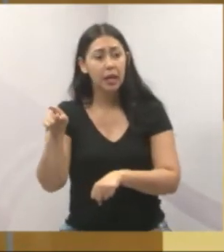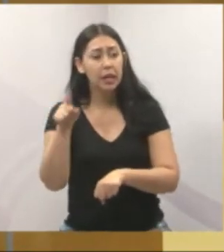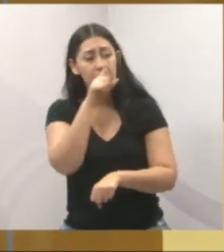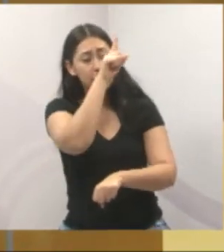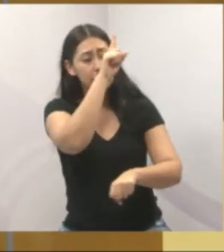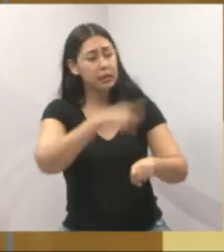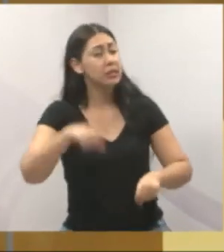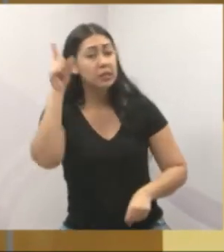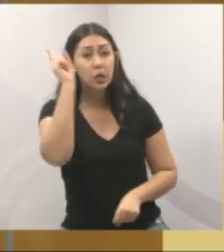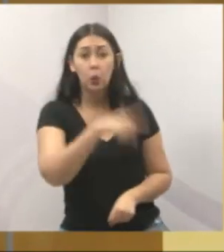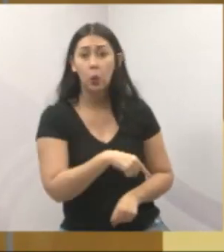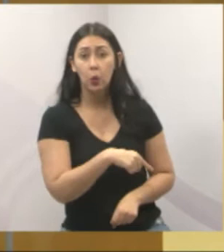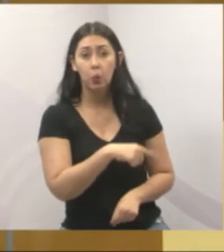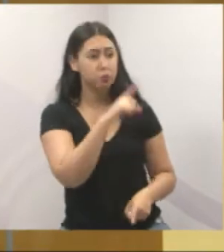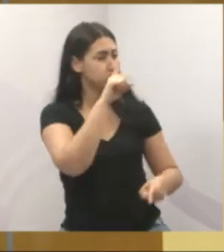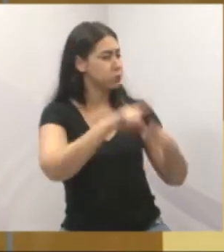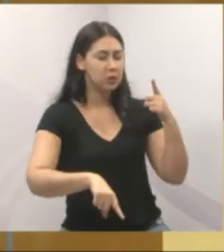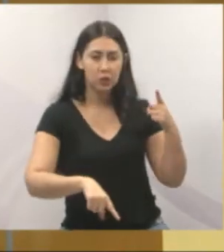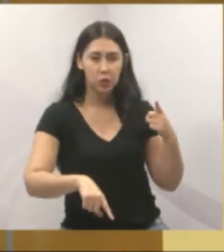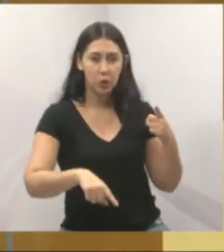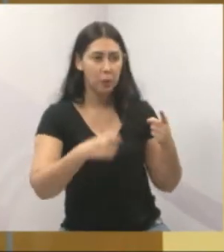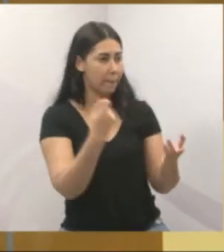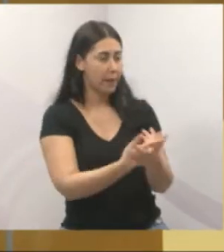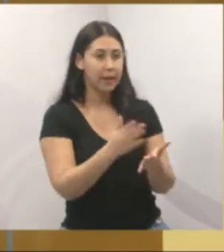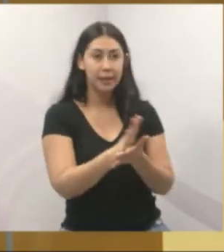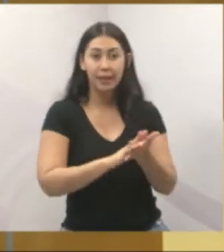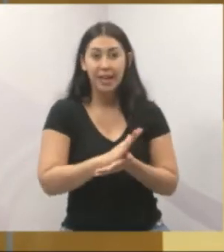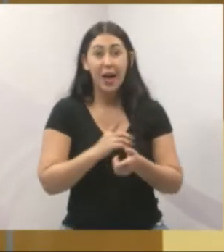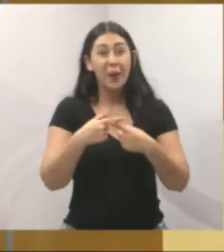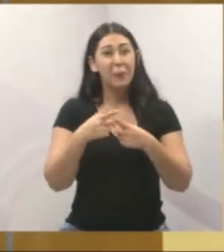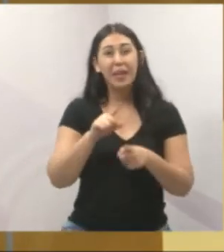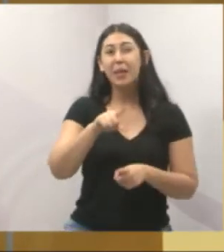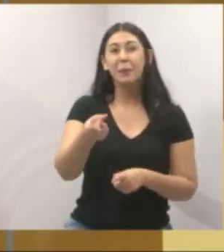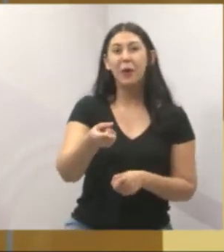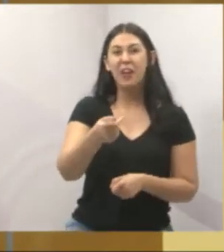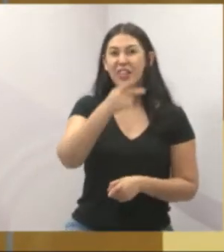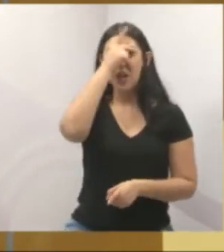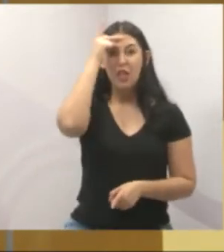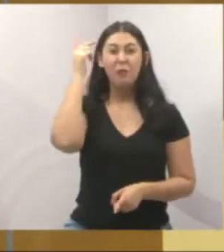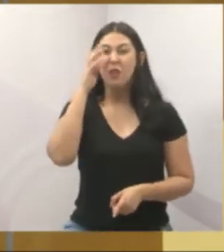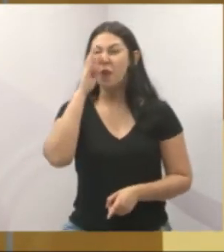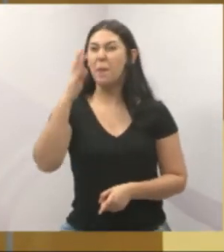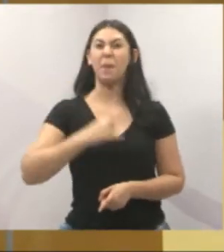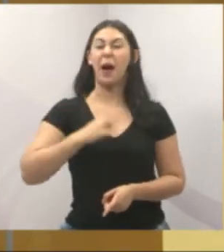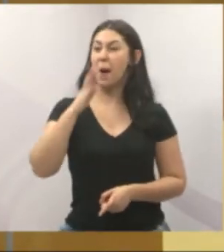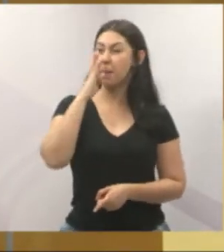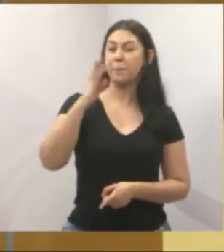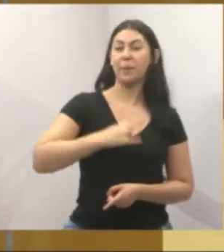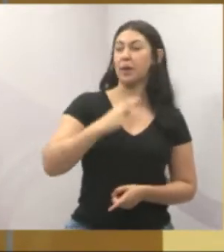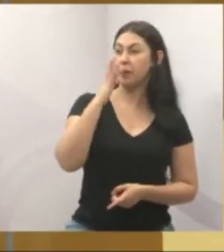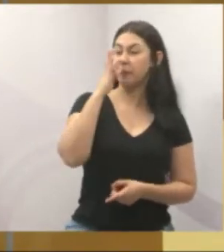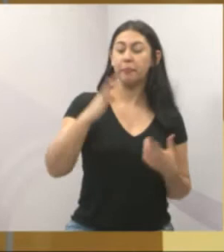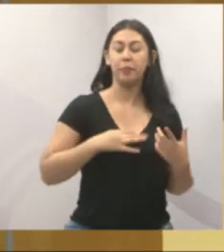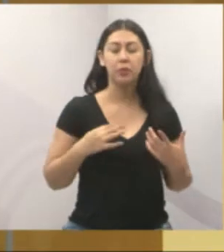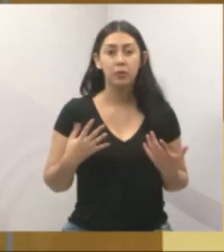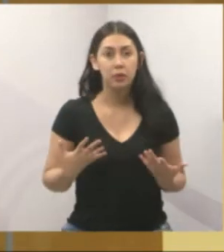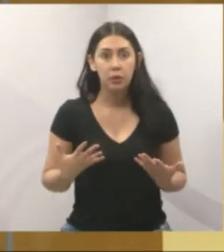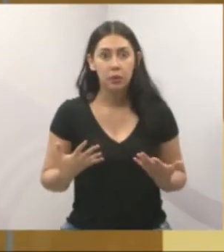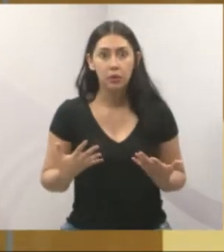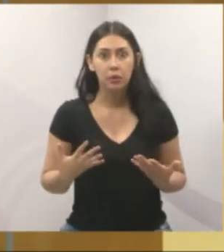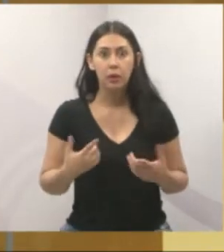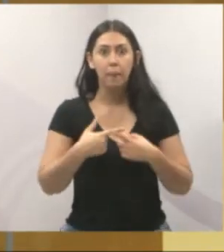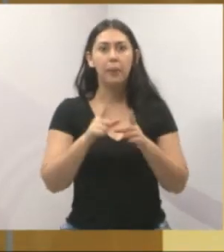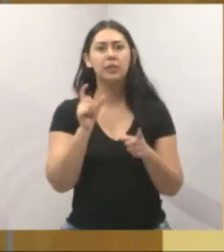entanto, após isso, comecei a sofrer uma série de ataques injustificados, ao meu ver. E quem adquiriu